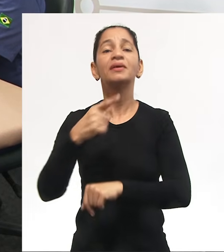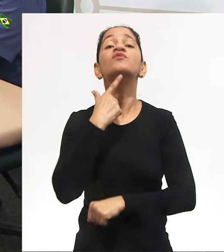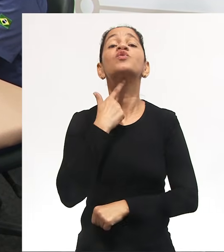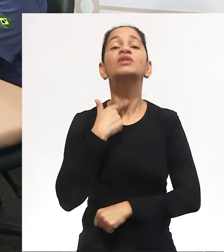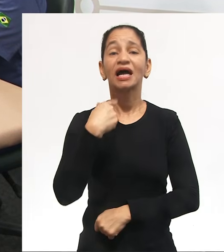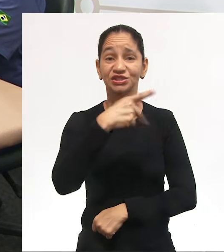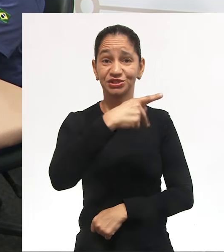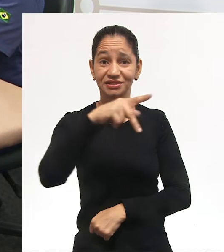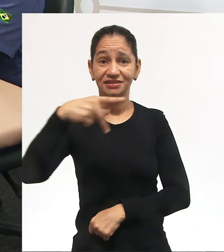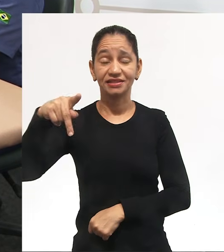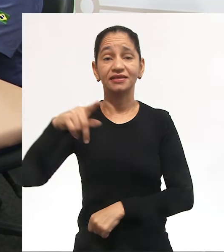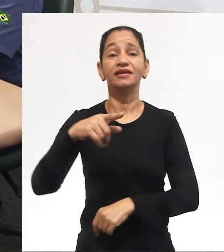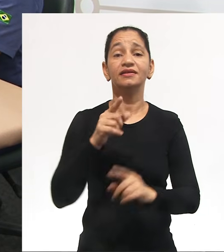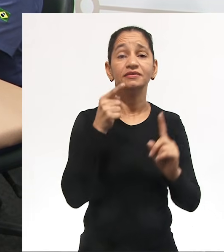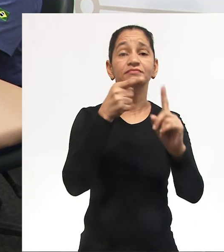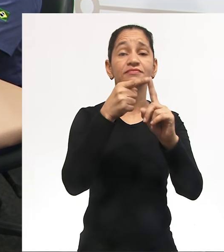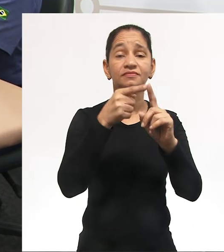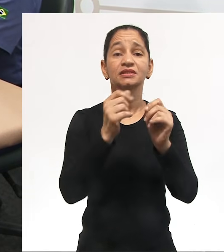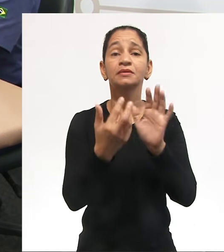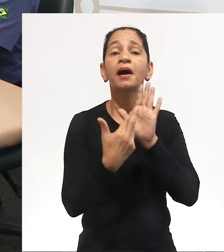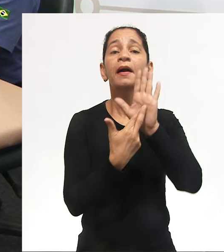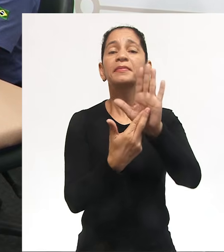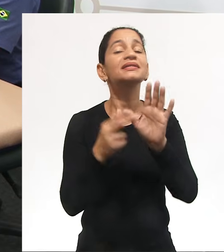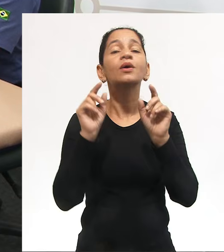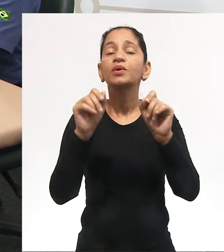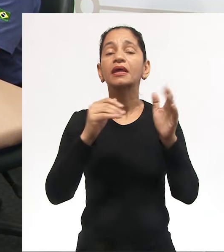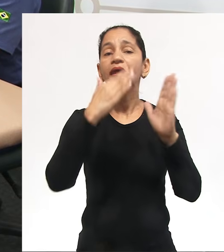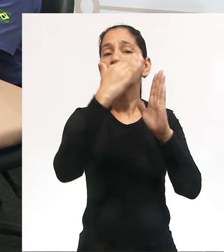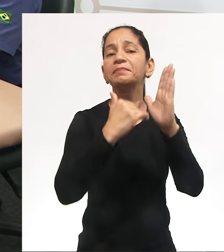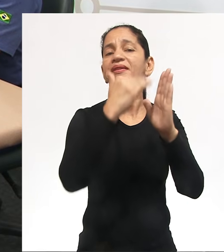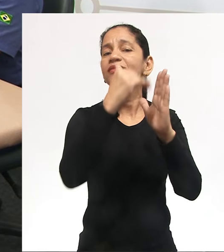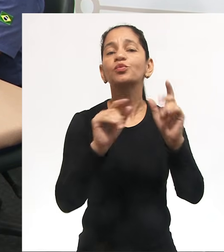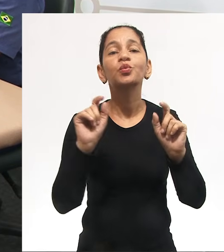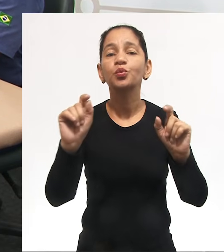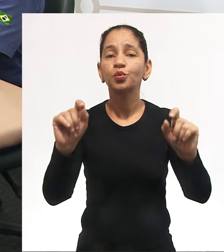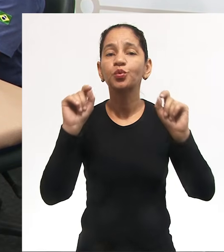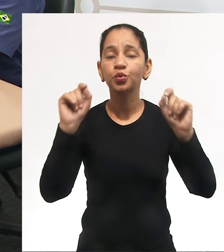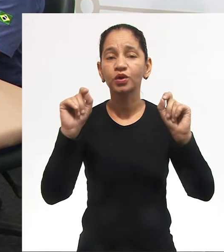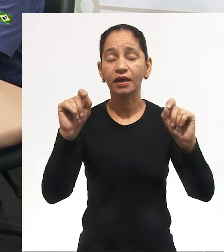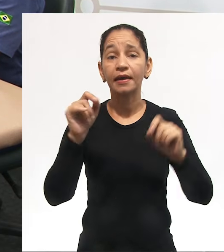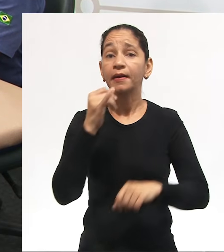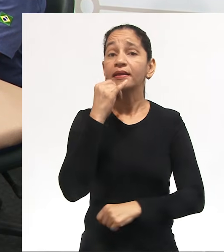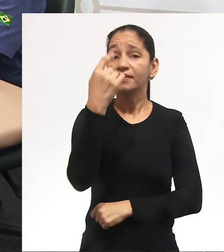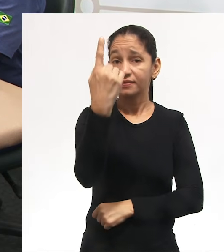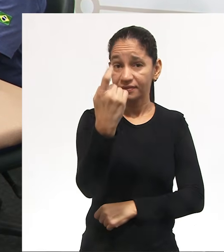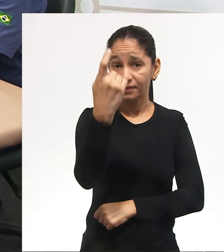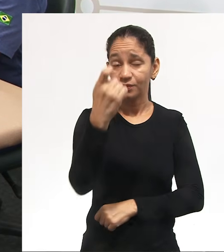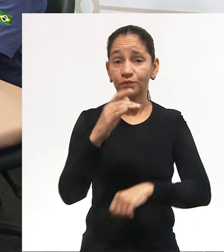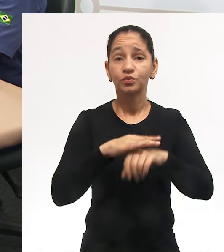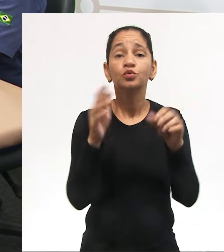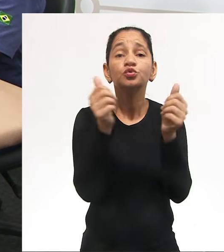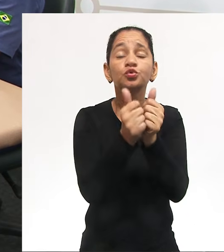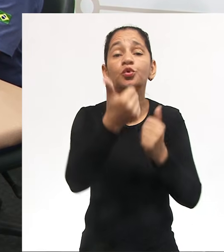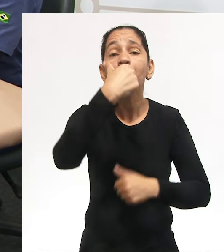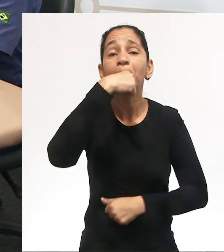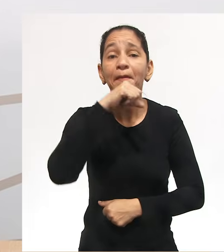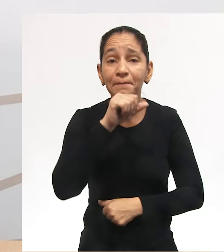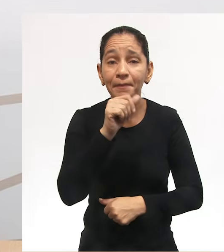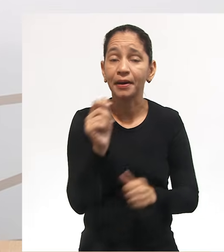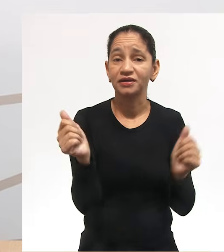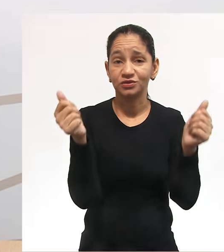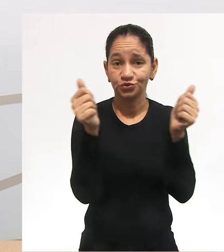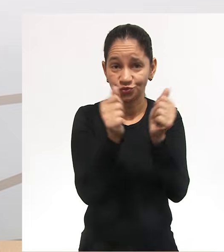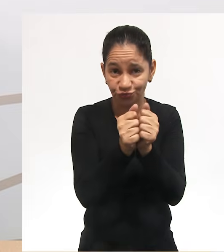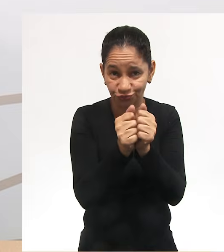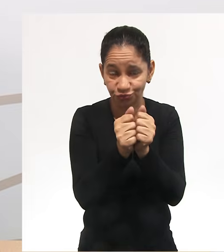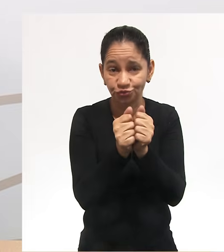deles escolherem... fazer a escolha do que eles queriam. Representar. Por exemplo, tem como? Um aluno meu, ele gosta muito de pescar com